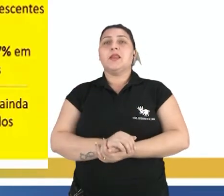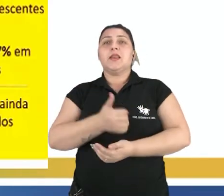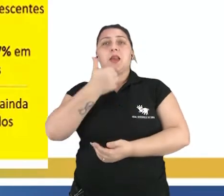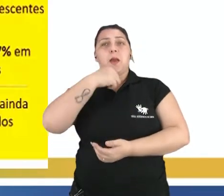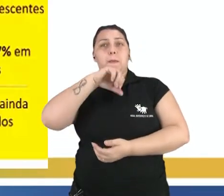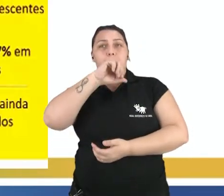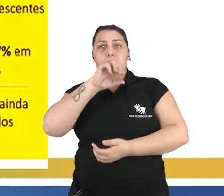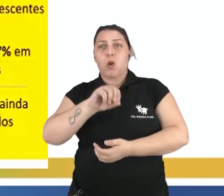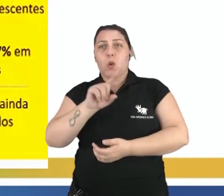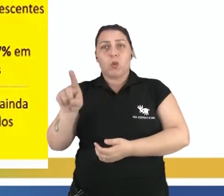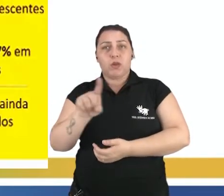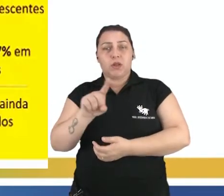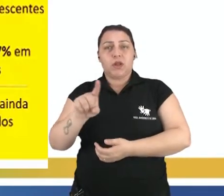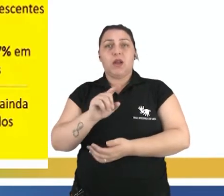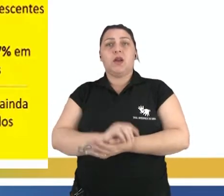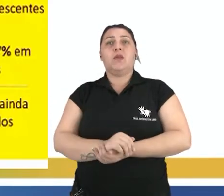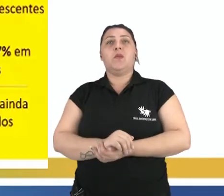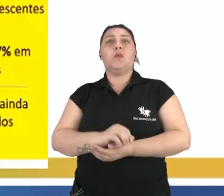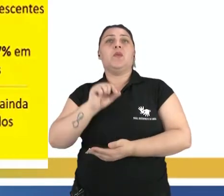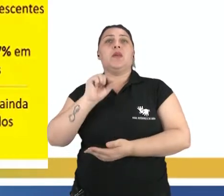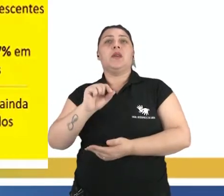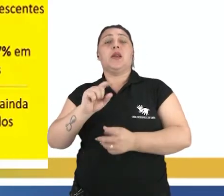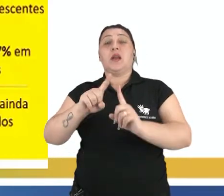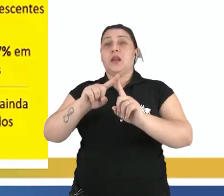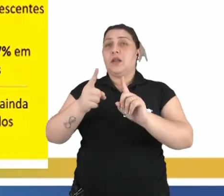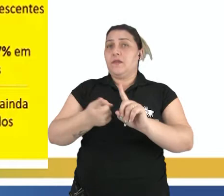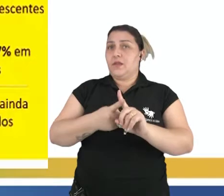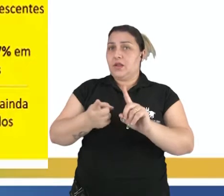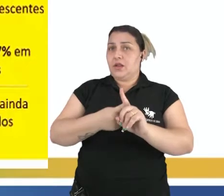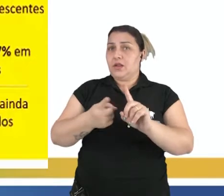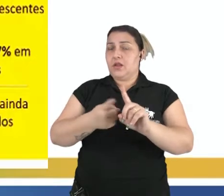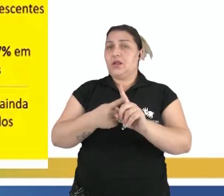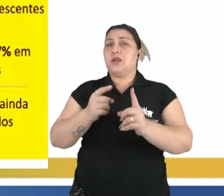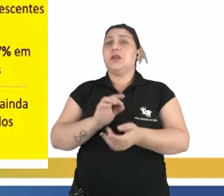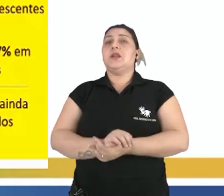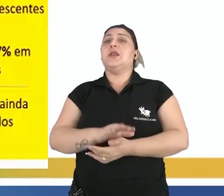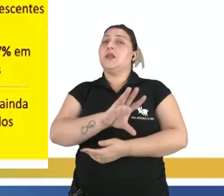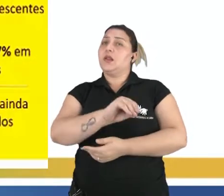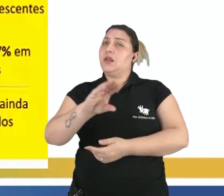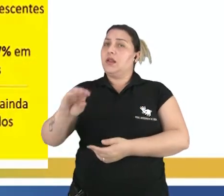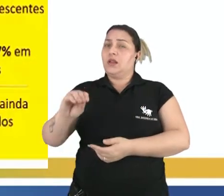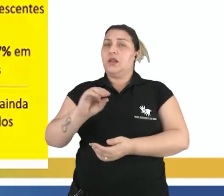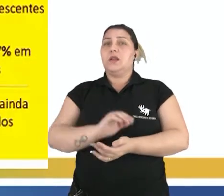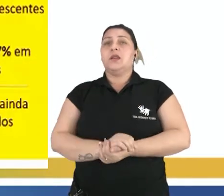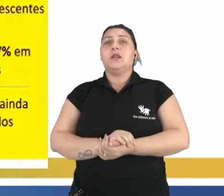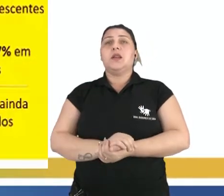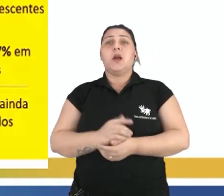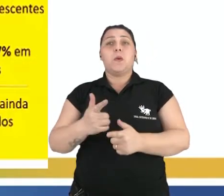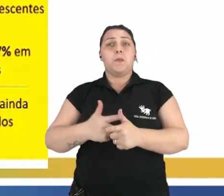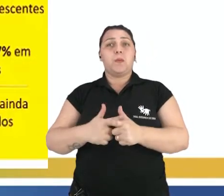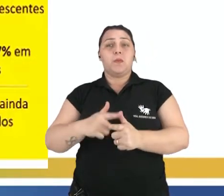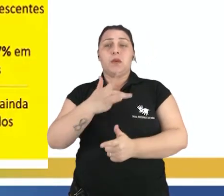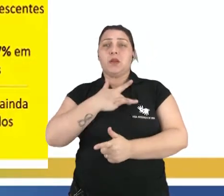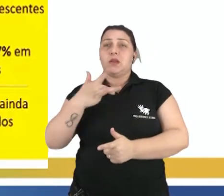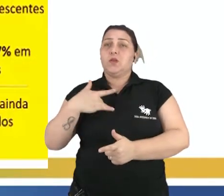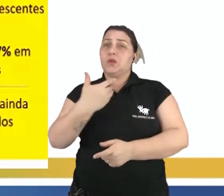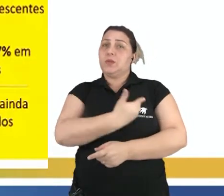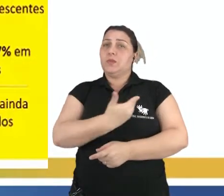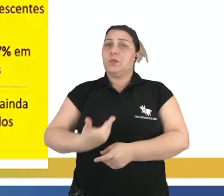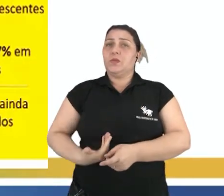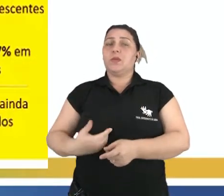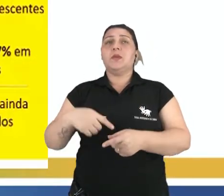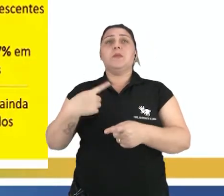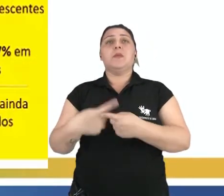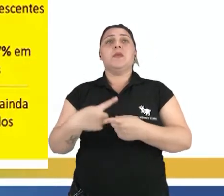mãe ou não, o fato é que a gravidez precoce, ou seja, a gravidez na adolescência, ela é um problema de saúde pública. Por